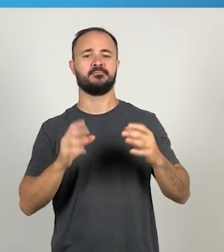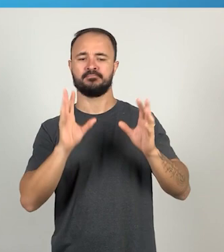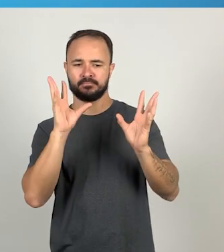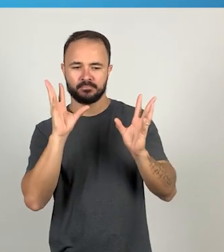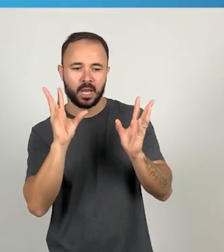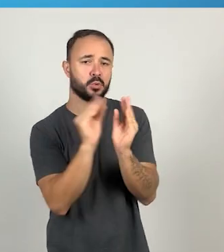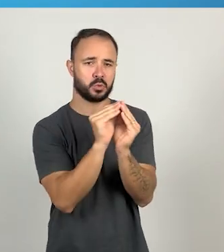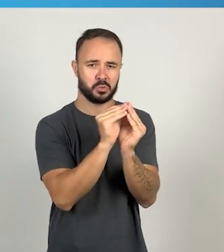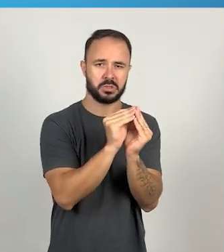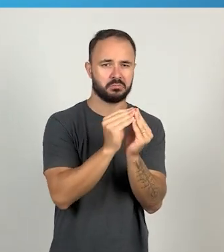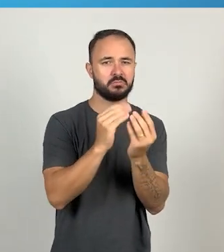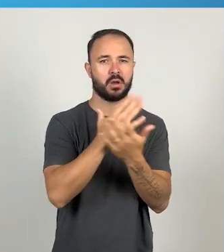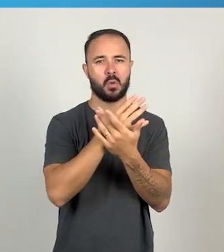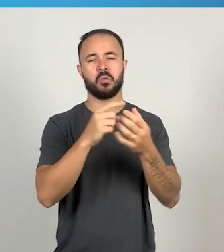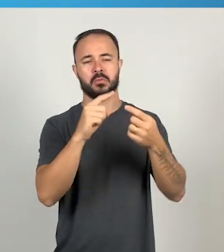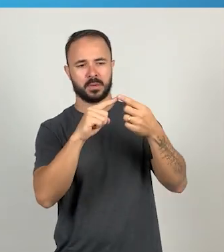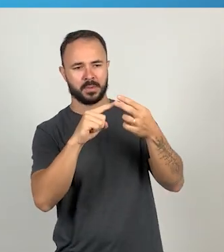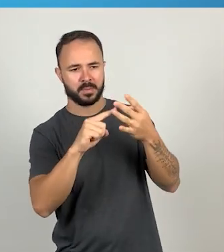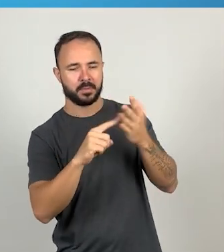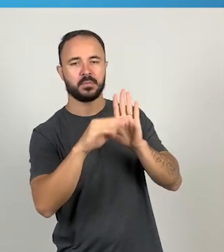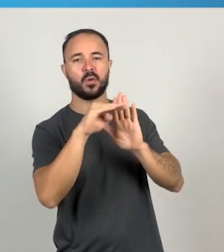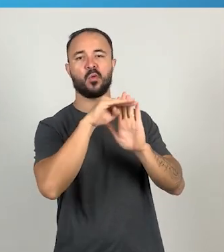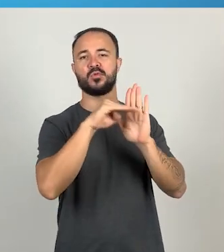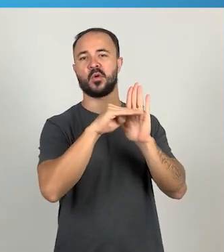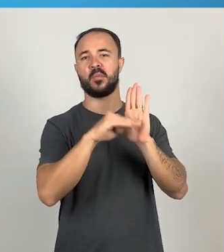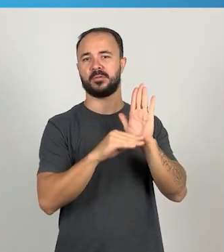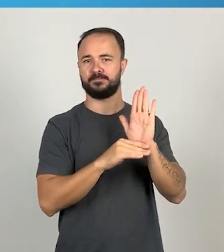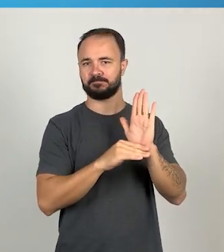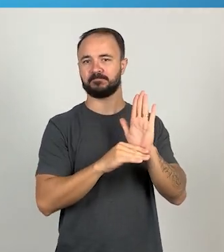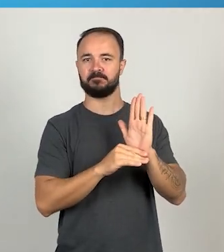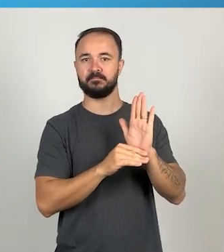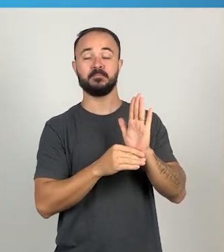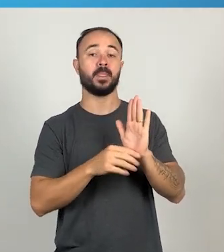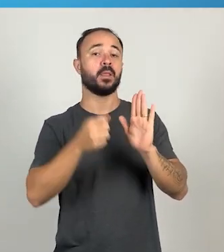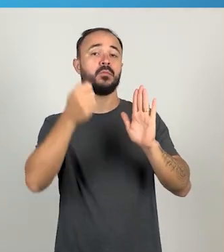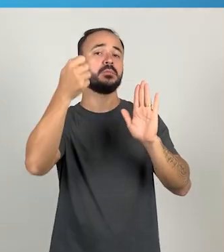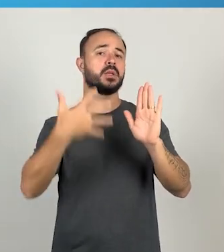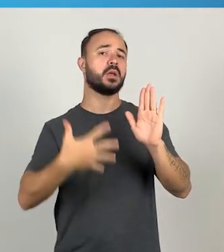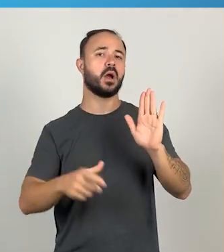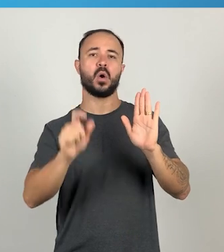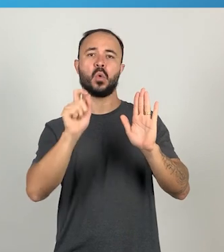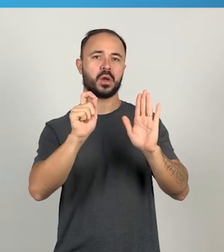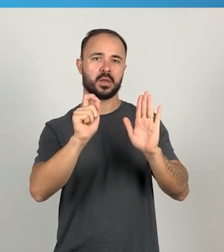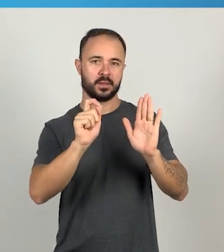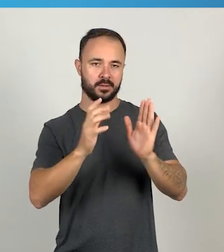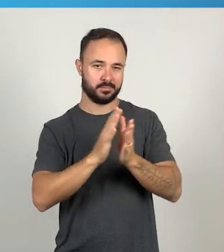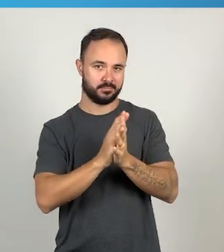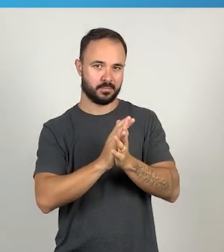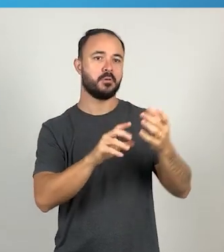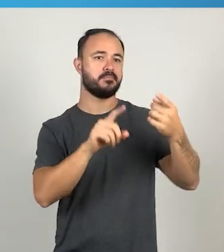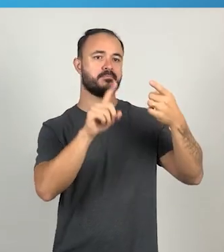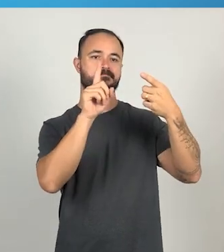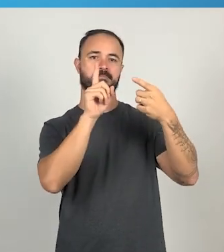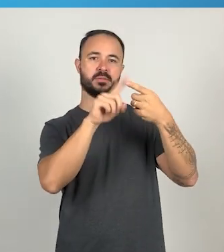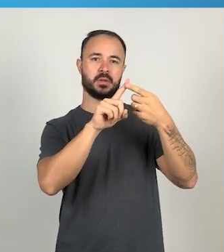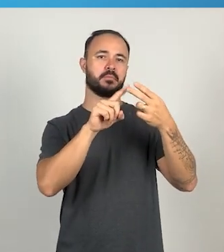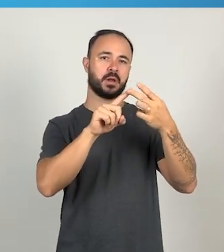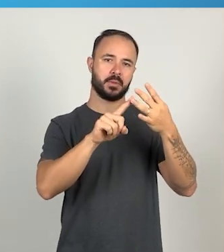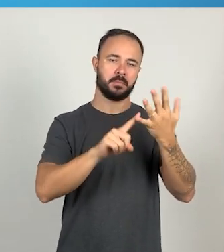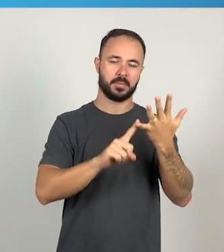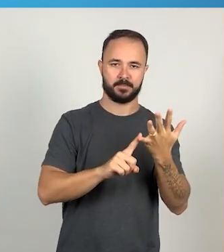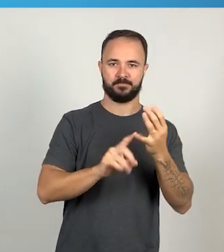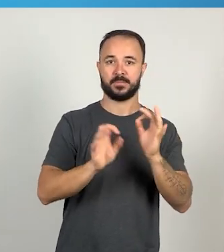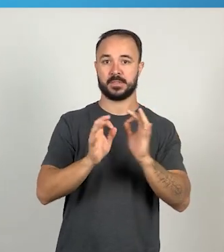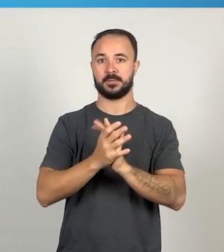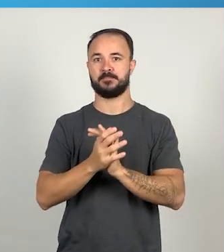os tópicos, né? O que vai ser abordado ao longo dessa aula, né? Nós temos aqui na parte inferior do